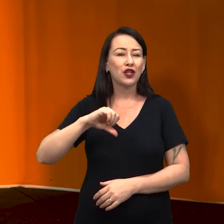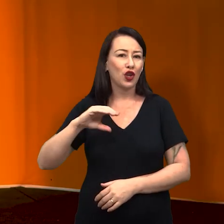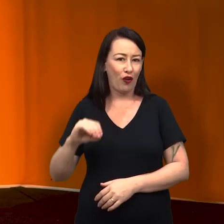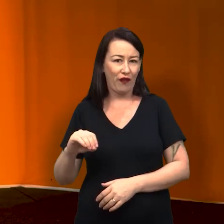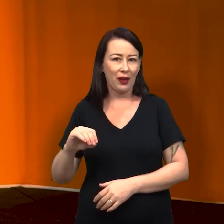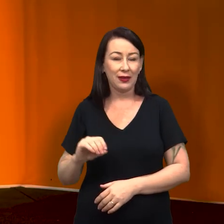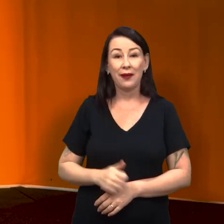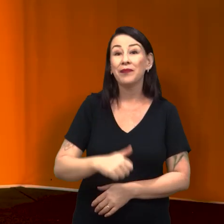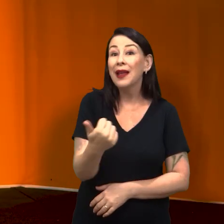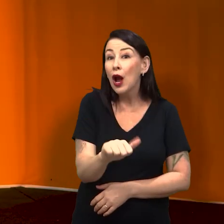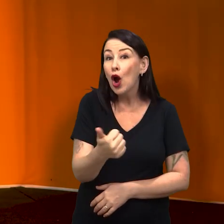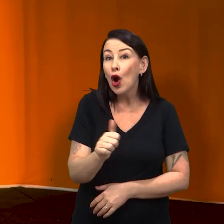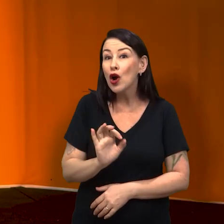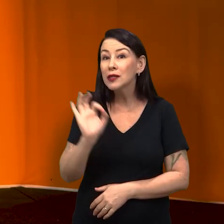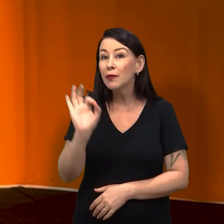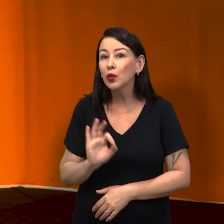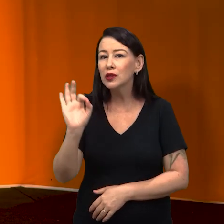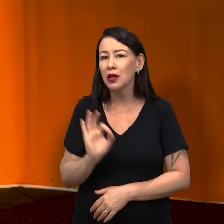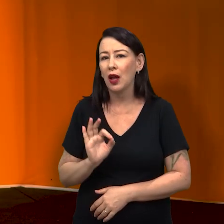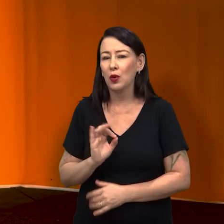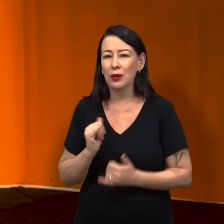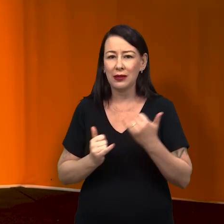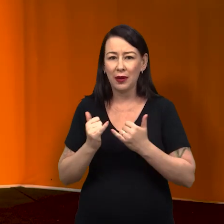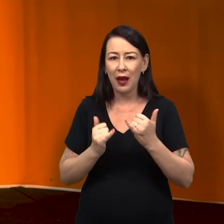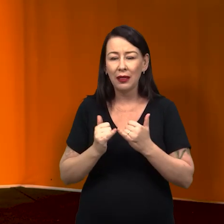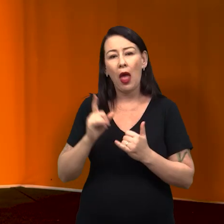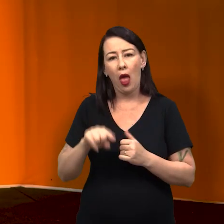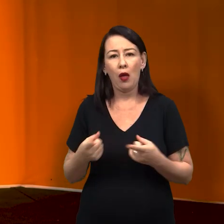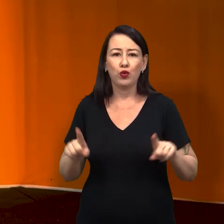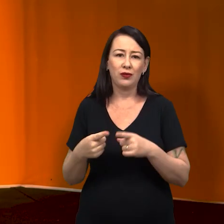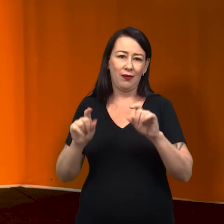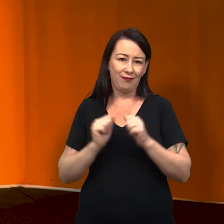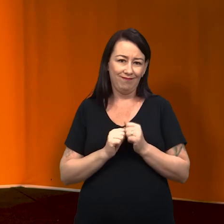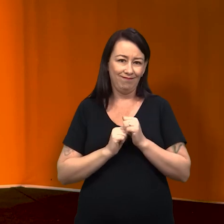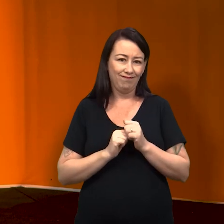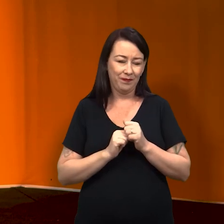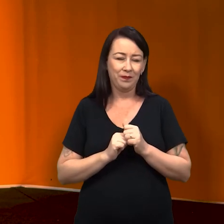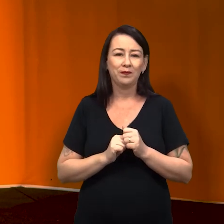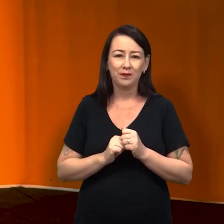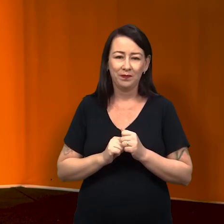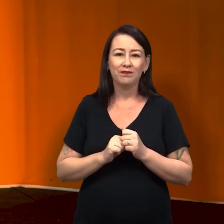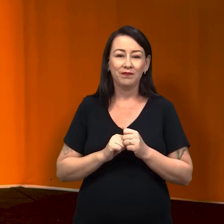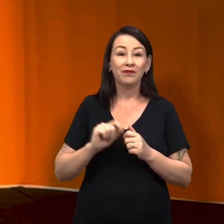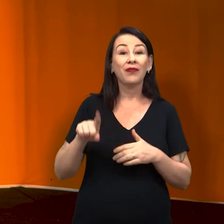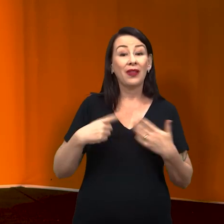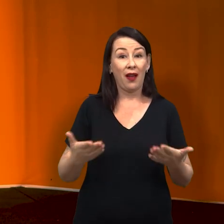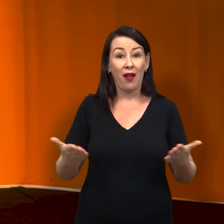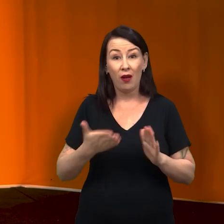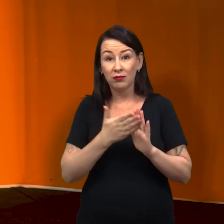11% do que elas brincaram foi cantado. E a geração do século XXI,